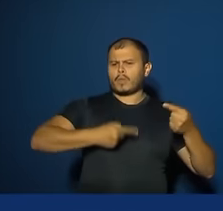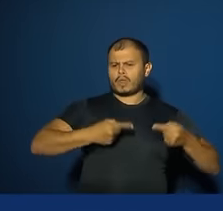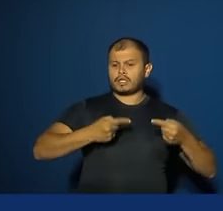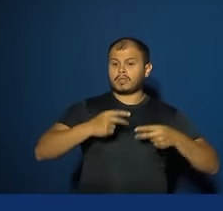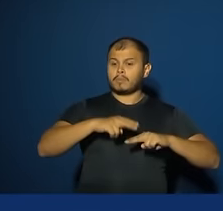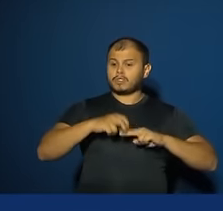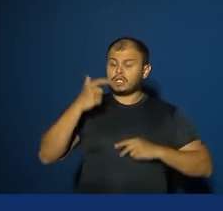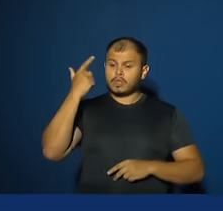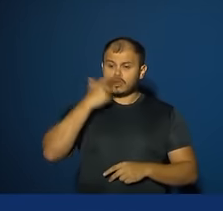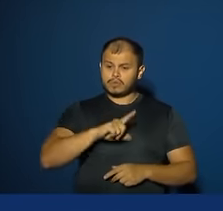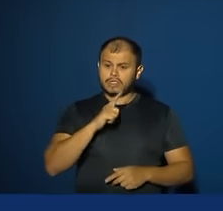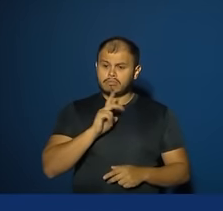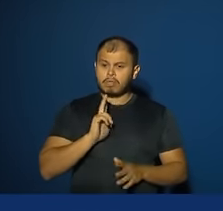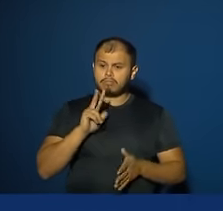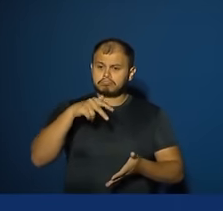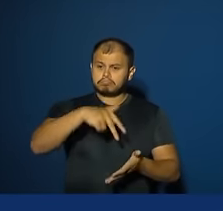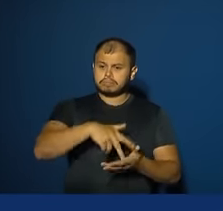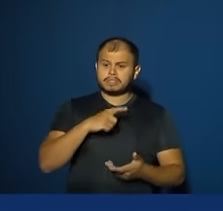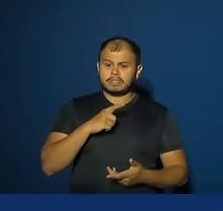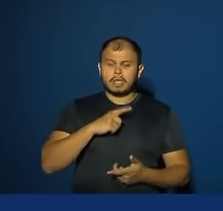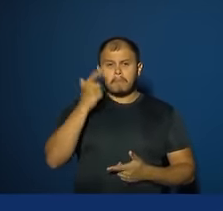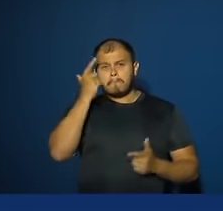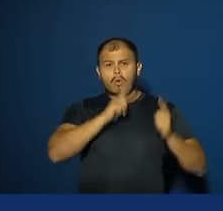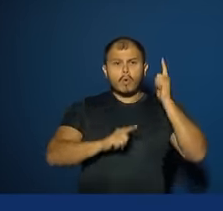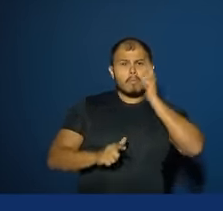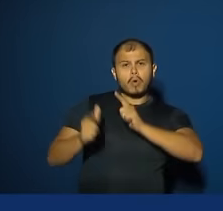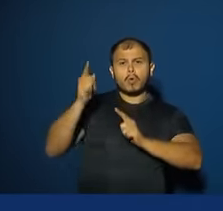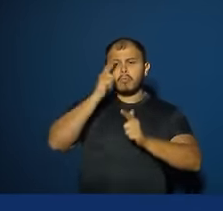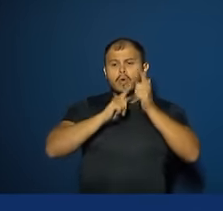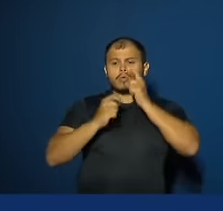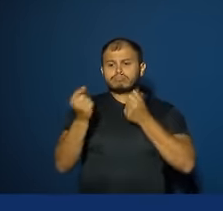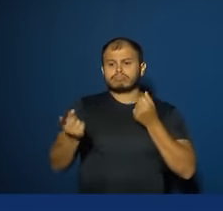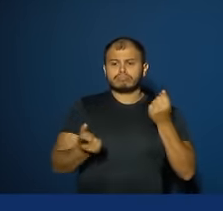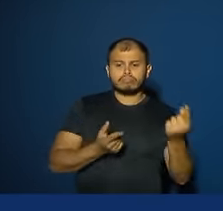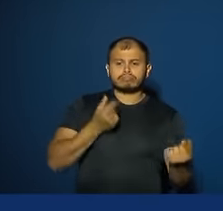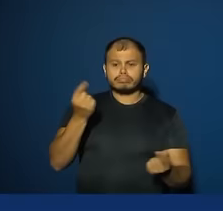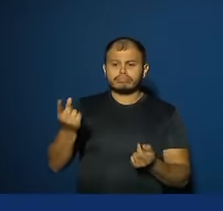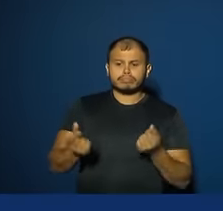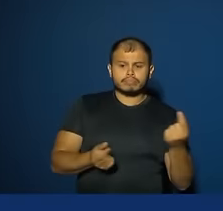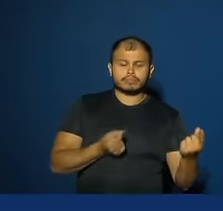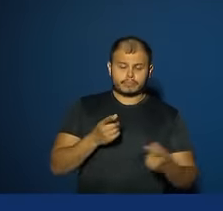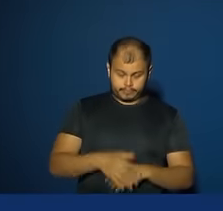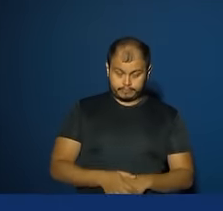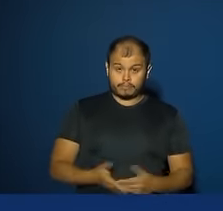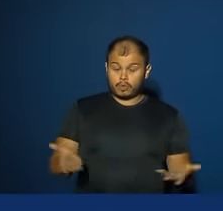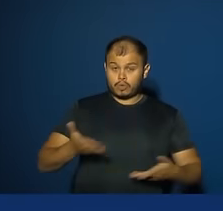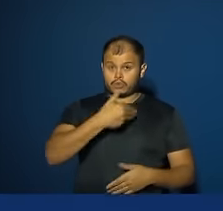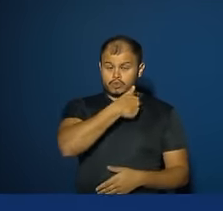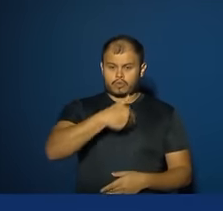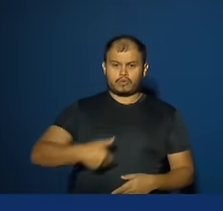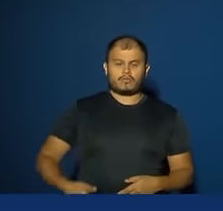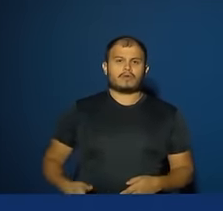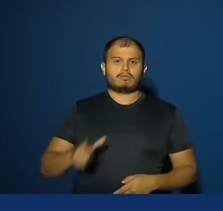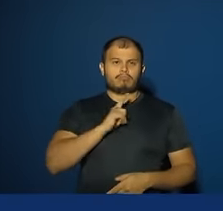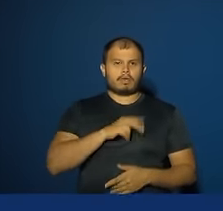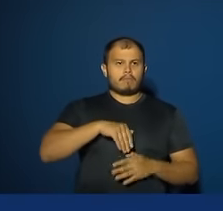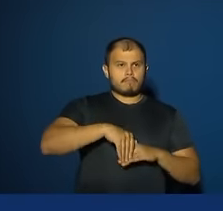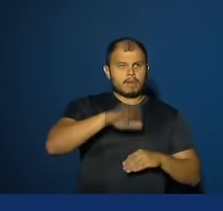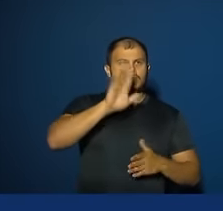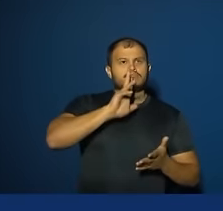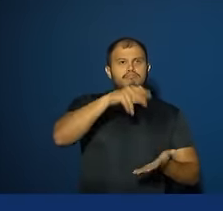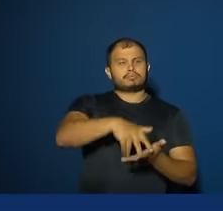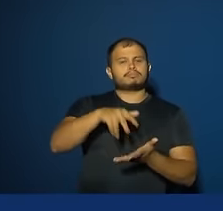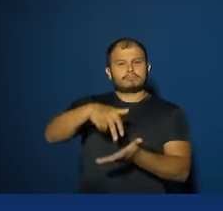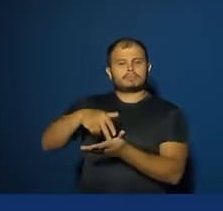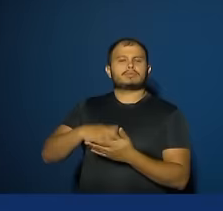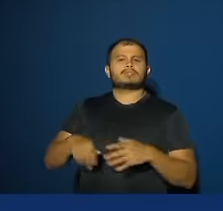minoria ele tá conseguindo ter vitórias parciais né a formação do governo nos postos Mais relevantes também